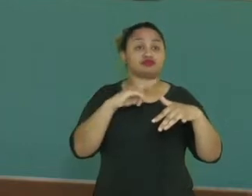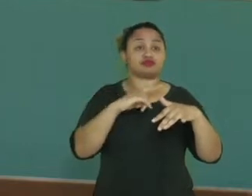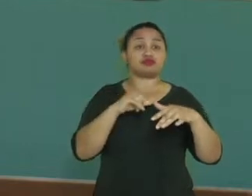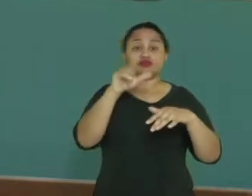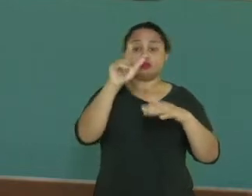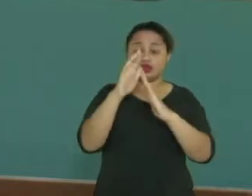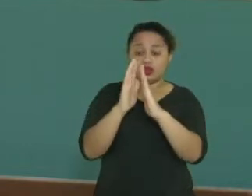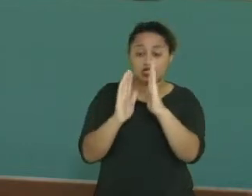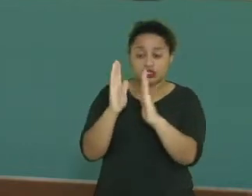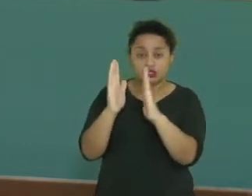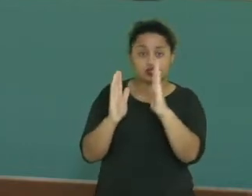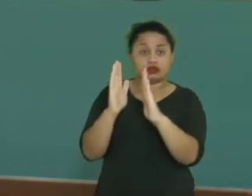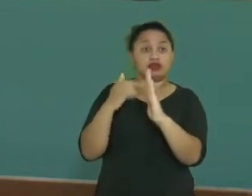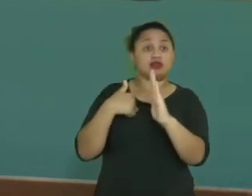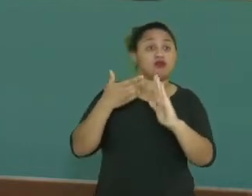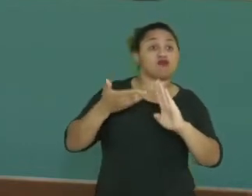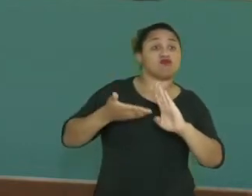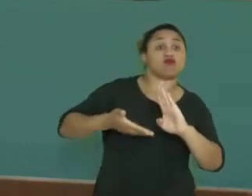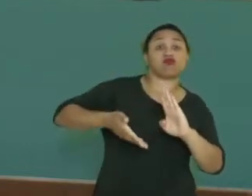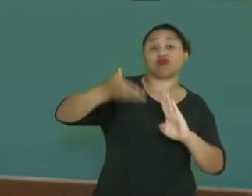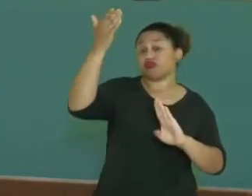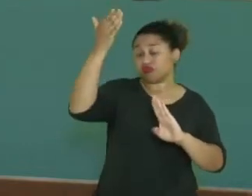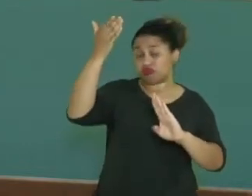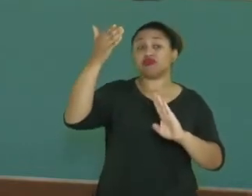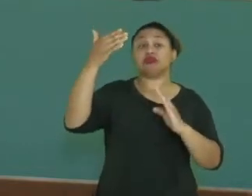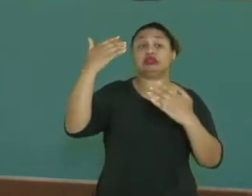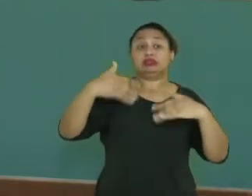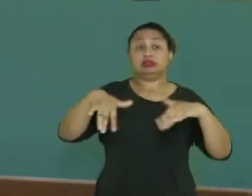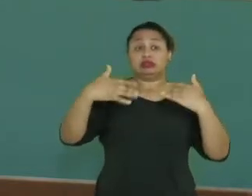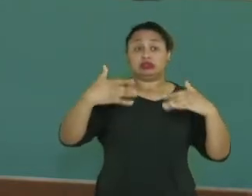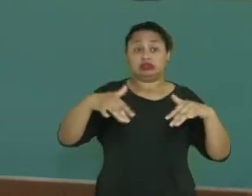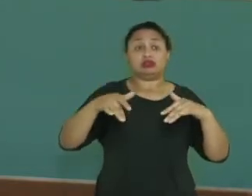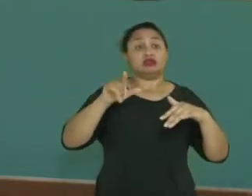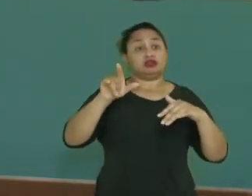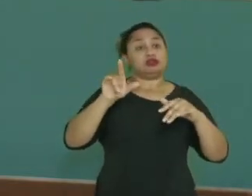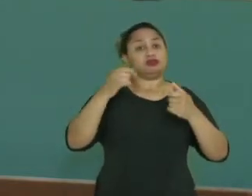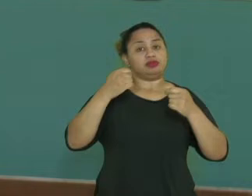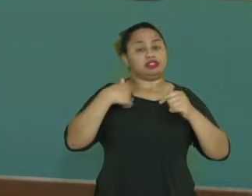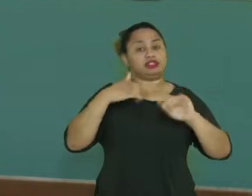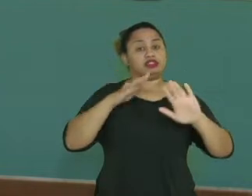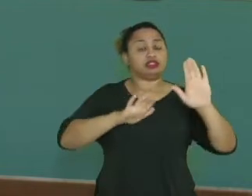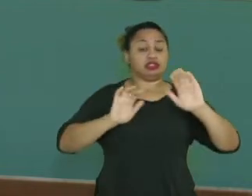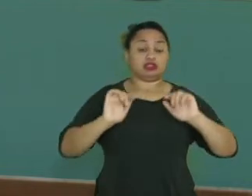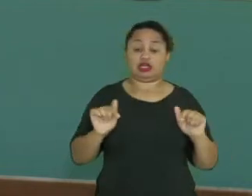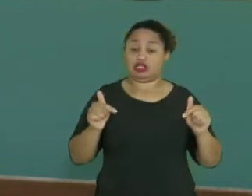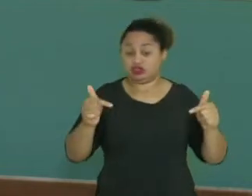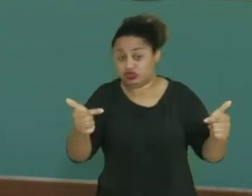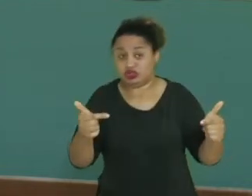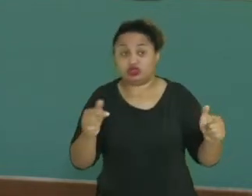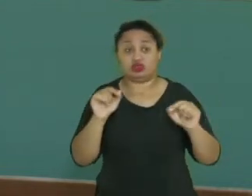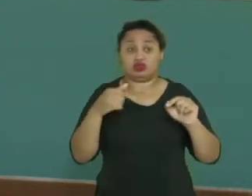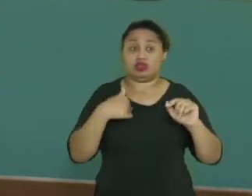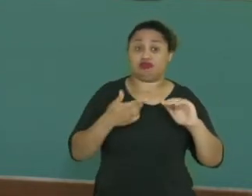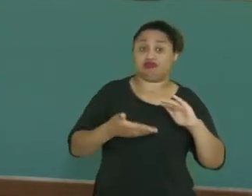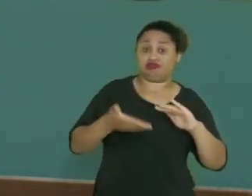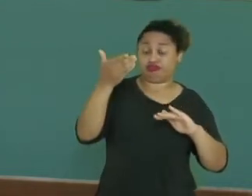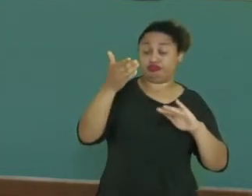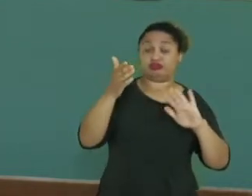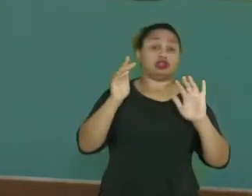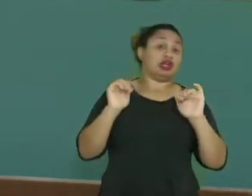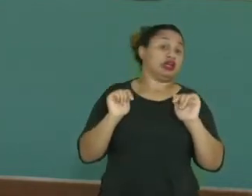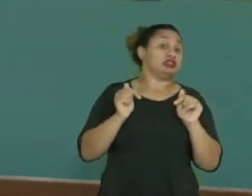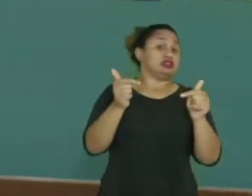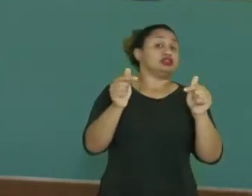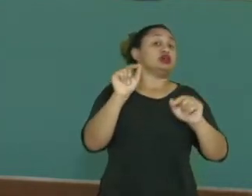nesse período aqui teve um aumento muito significativo. Então, opa, tem que tomar alguma atitude. Quando já tá crescendo aqui, já vai ter que tomar